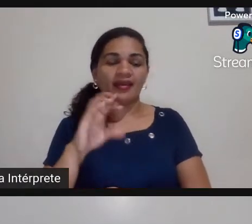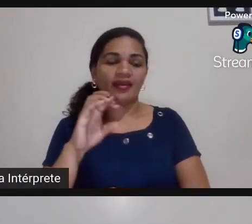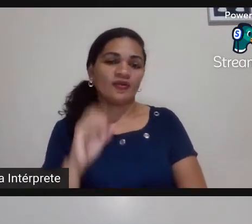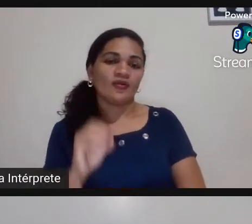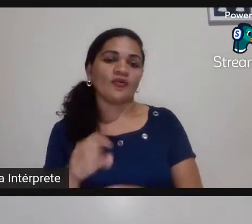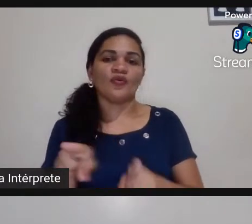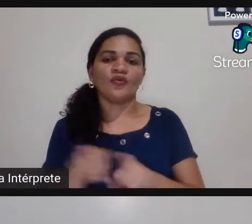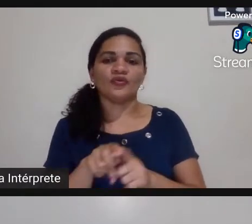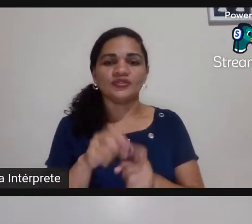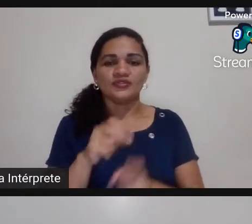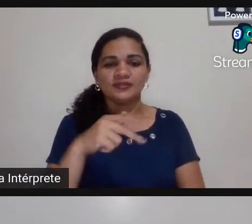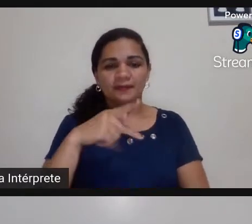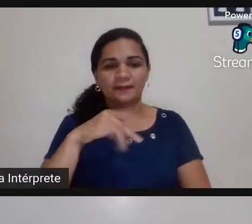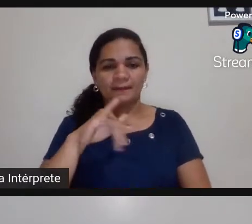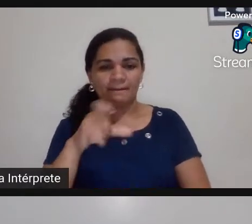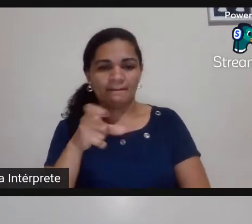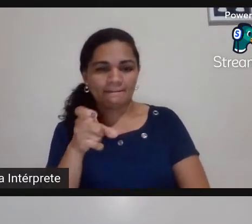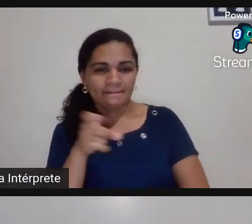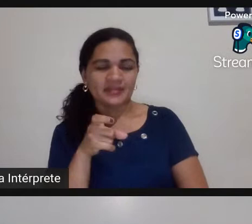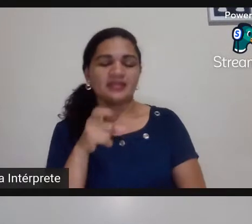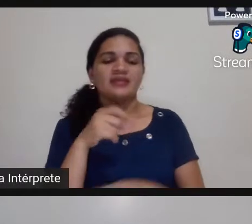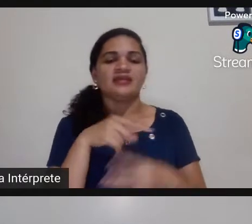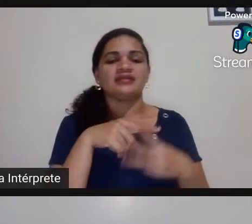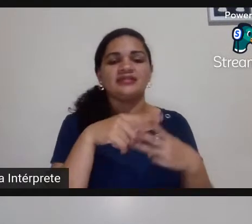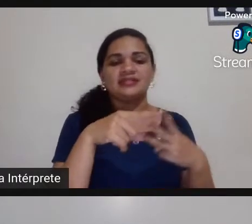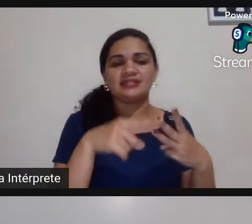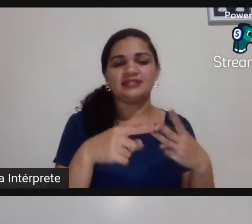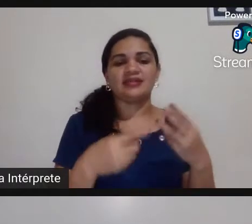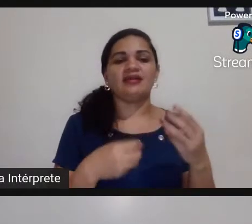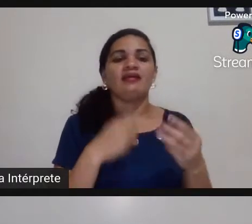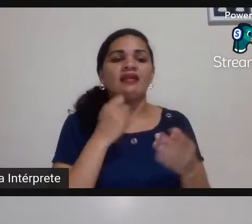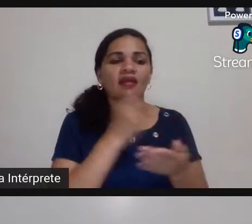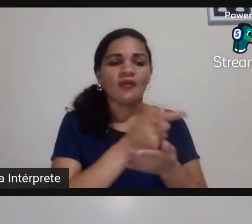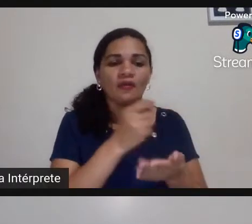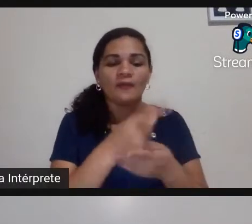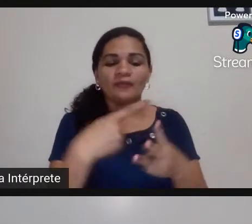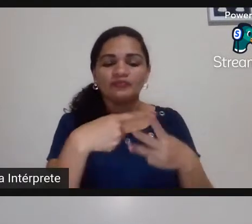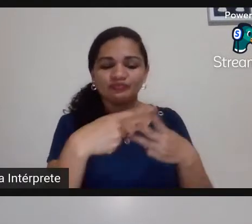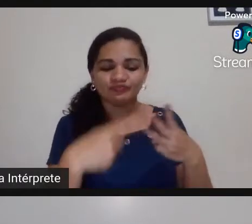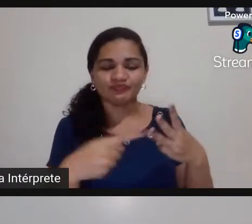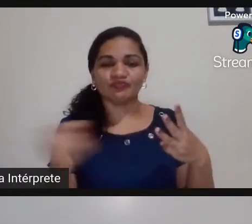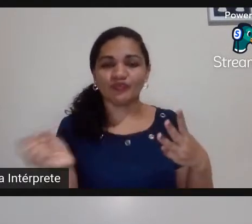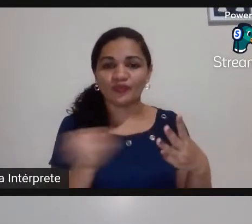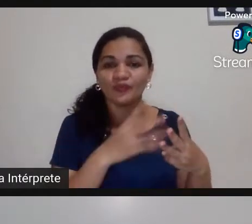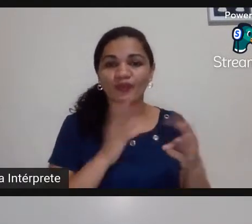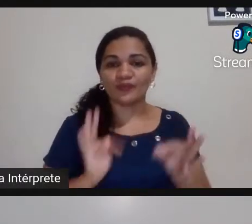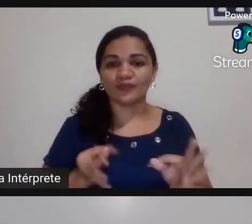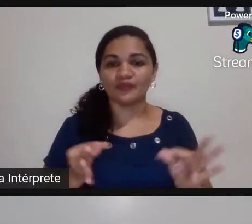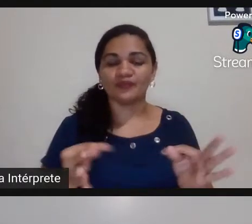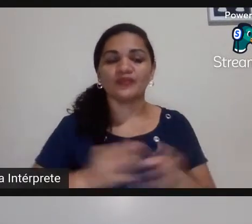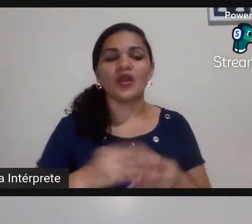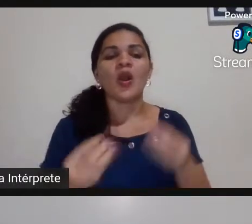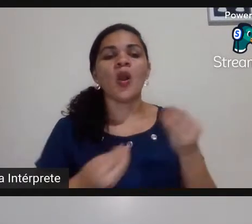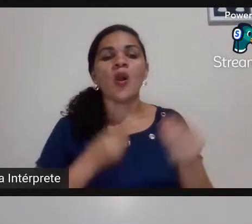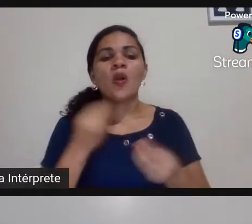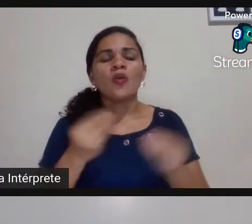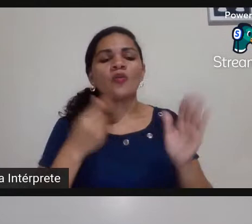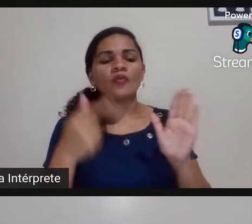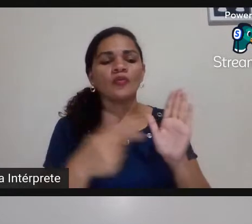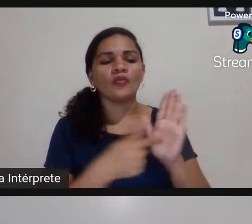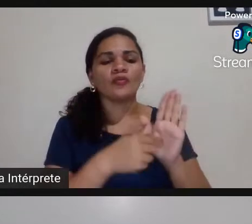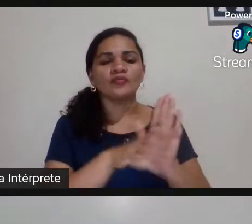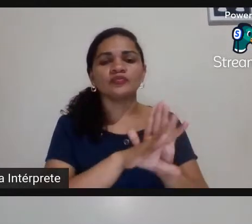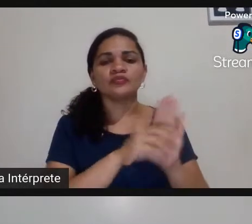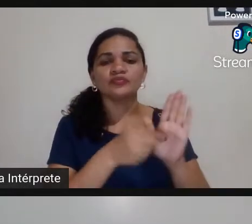virtuais é a gente parte é faz mais uma pergunta para você né como combater esse modelo de desenvolvimento